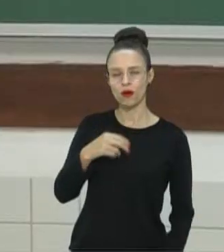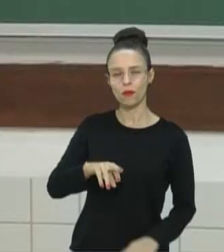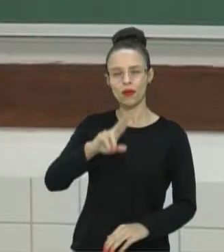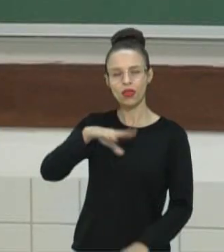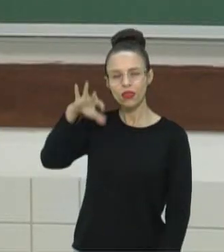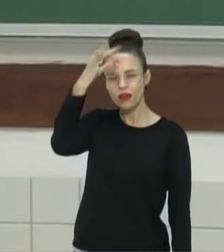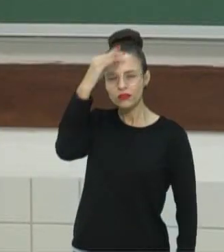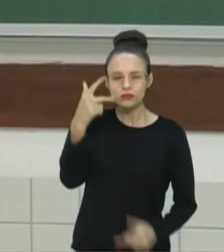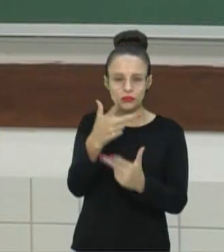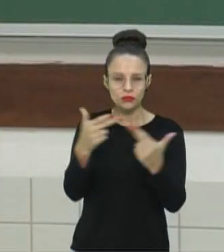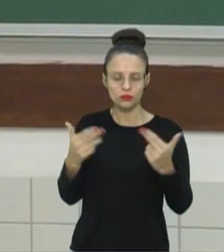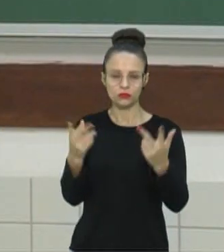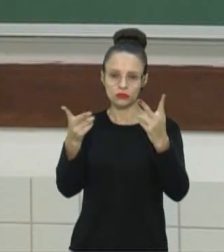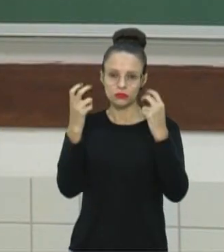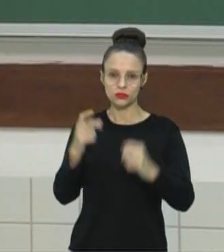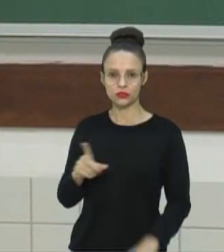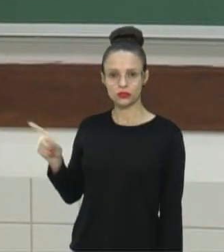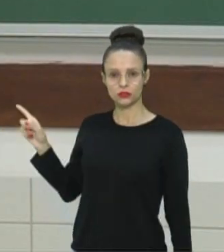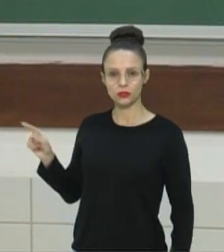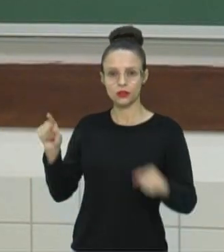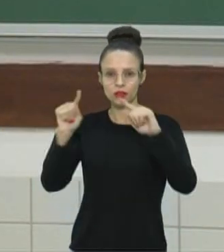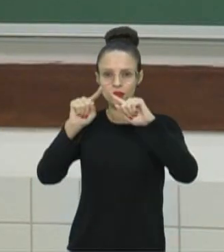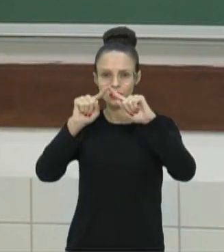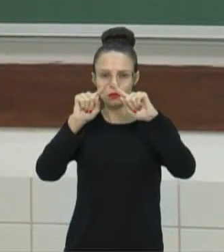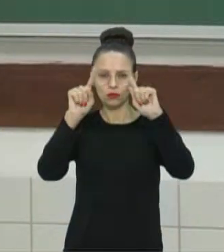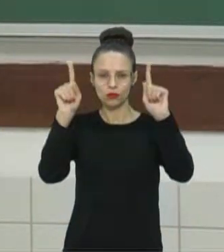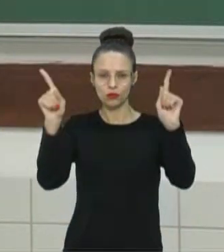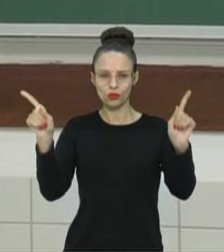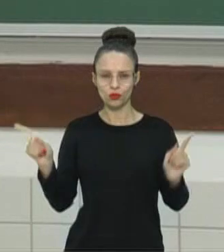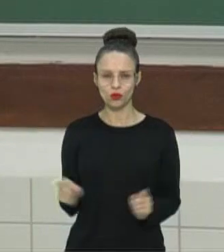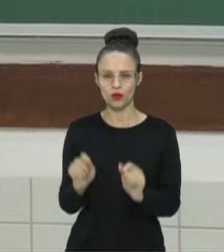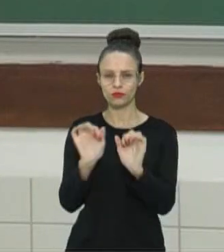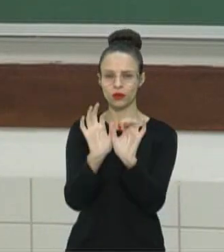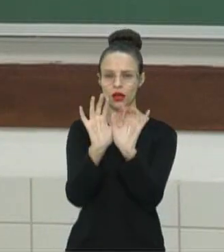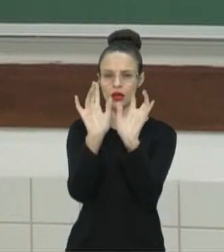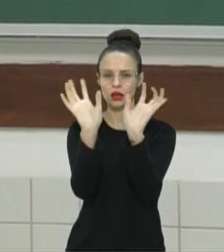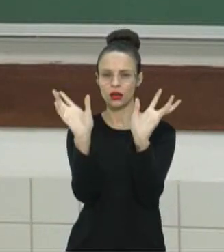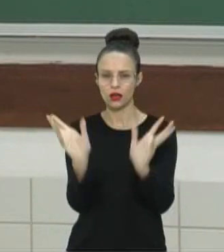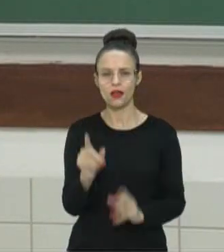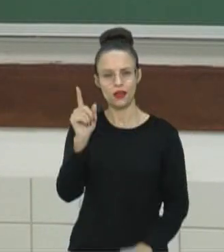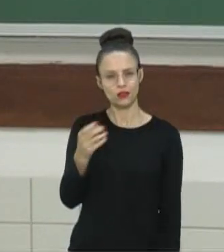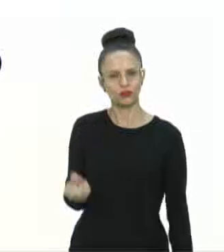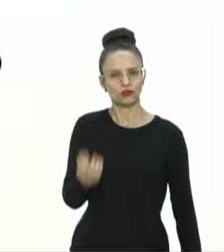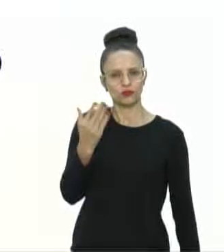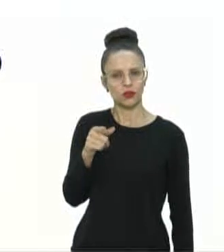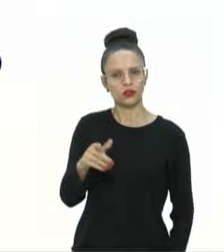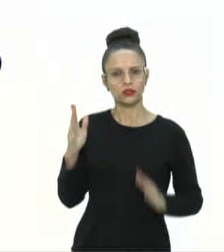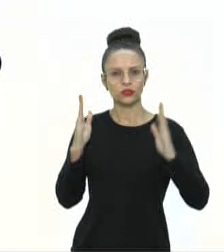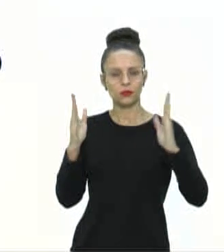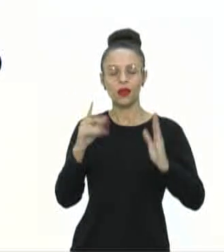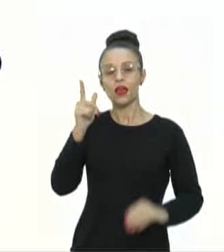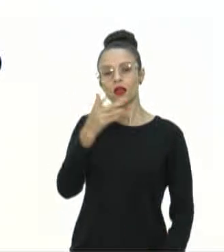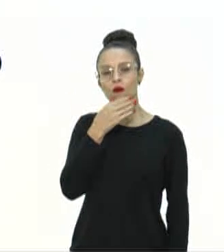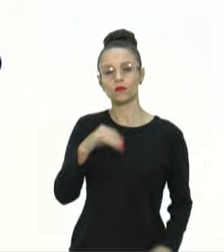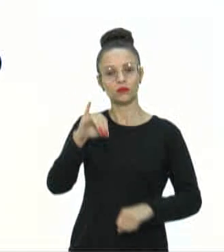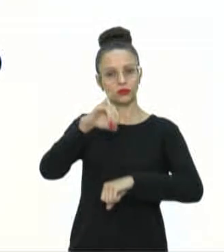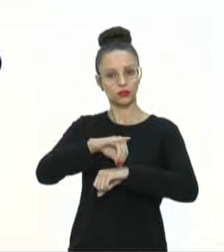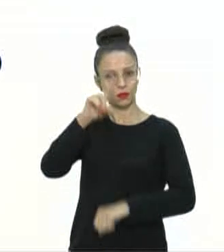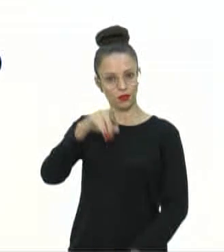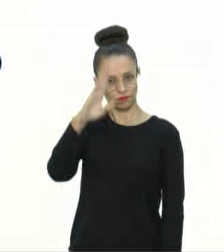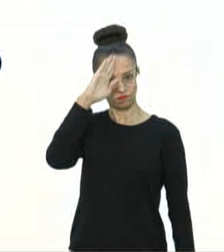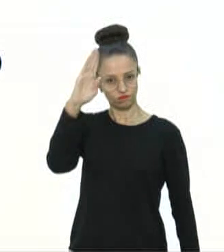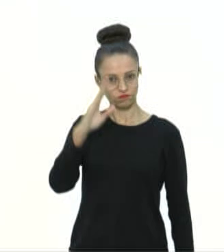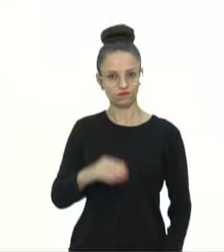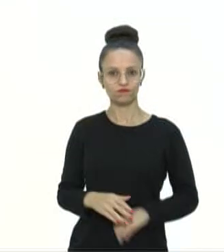podem observar na mandala que foi um surgimento nesse período, o homem como um centro, como um